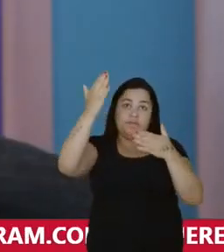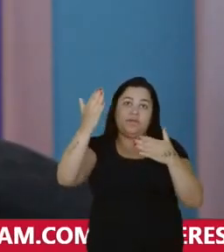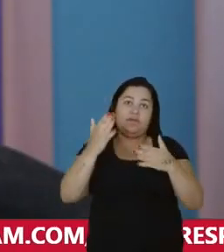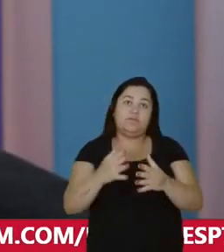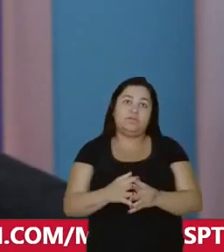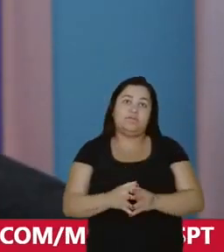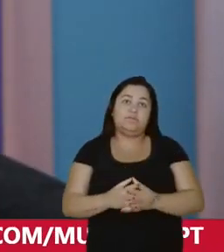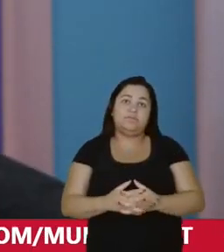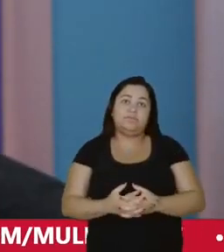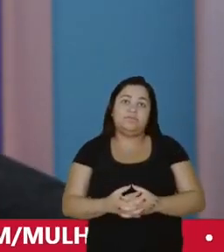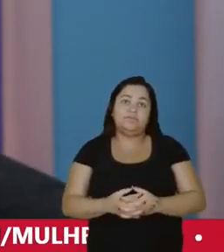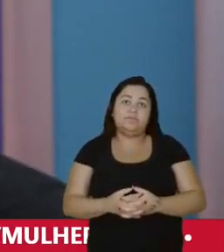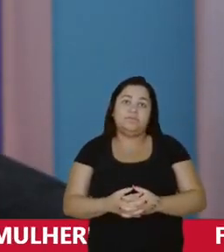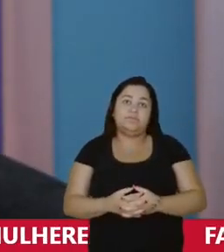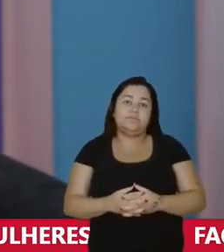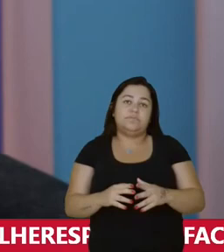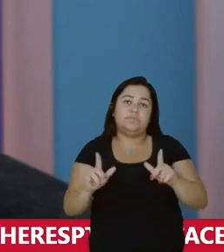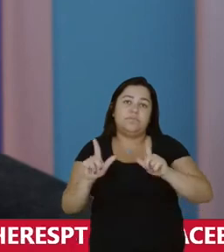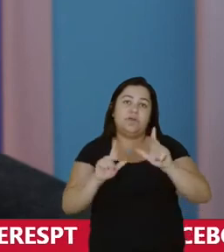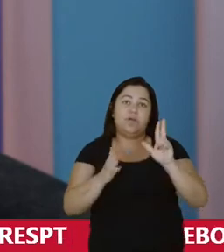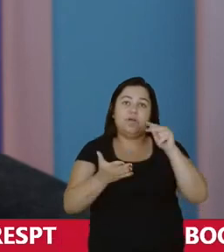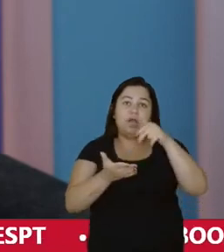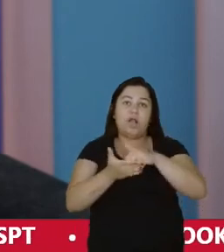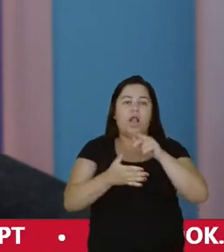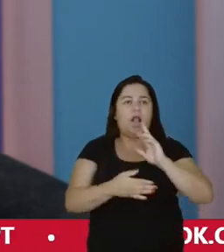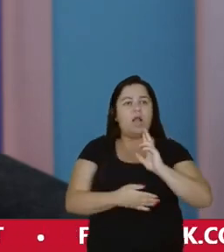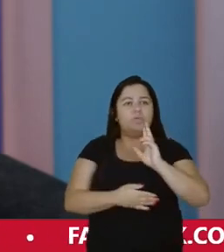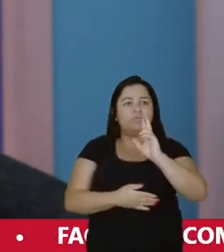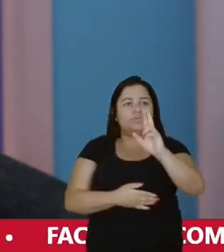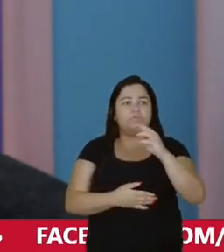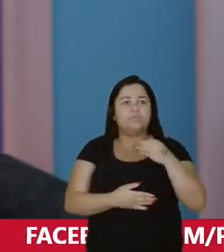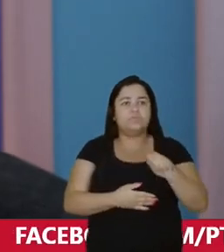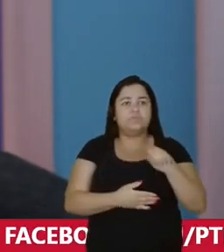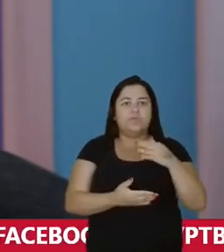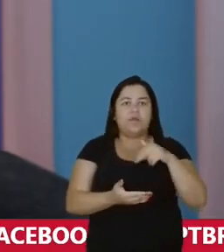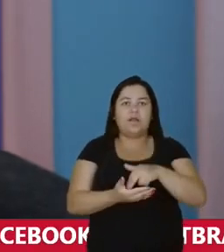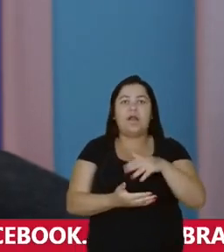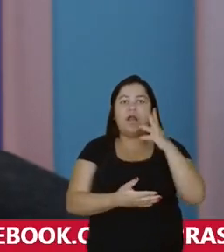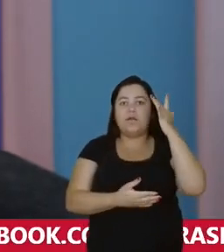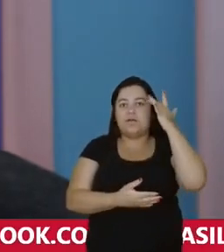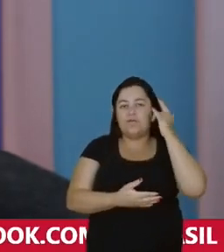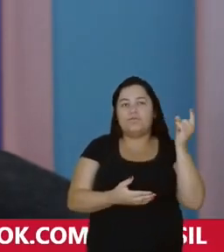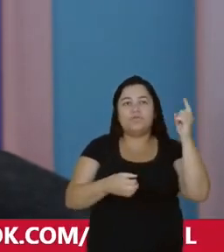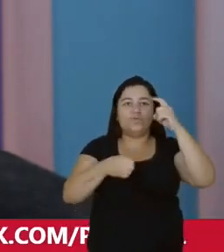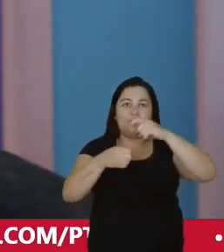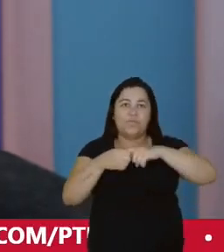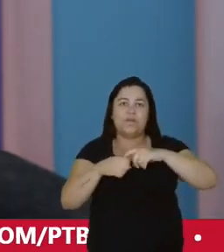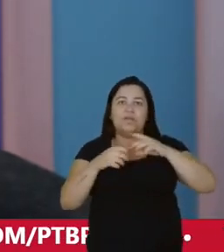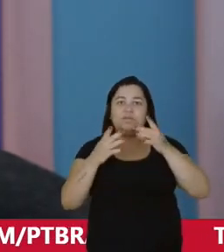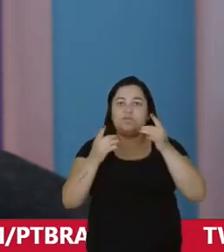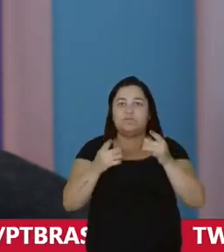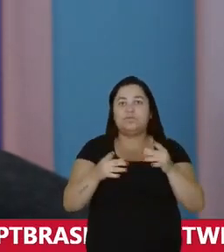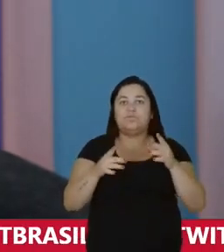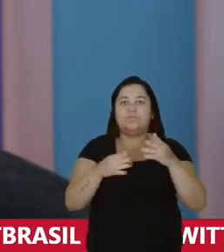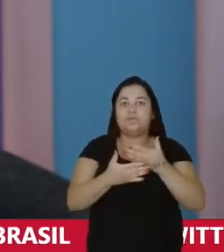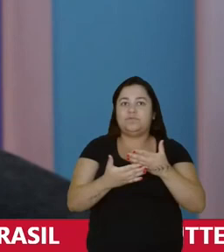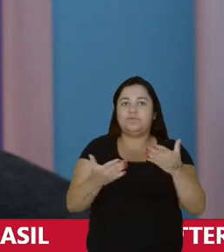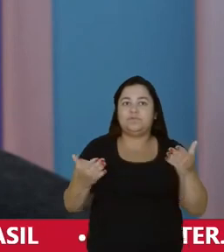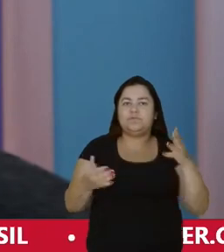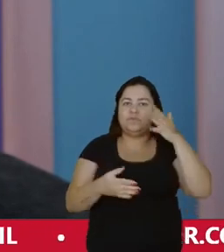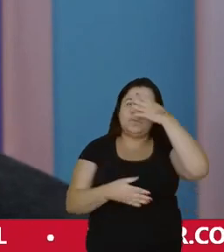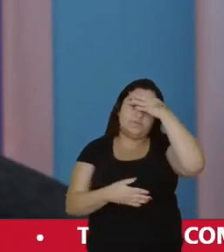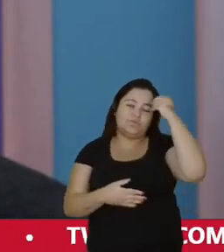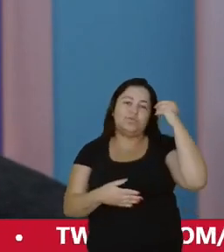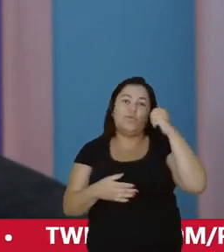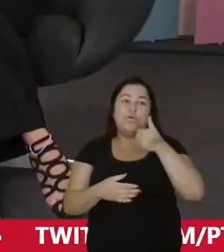Obrigada. TV Elas por Elas de hoje fica por aqui, mas amanhã a gente volta com muito mais conteúdo para você. Não